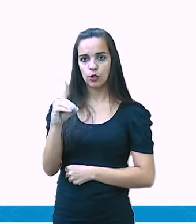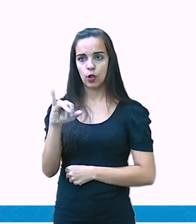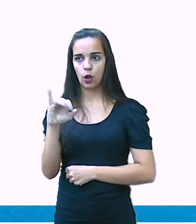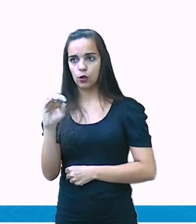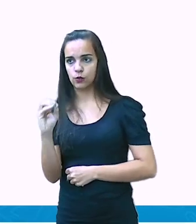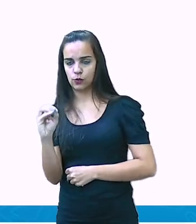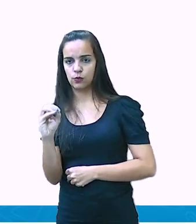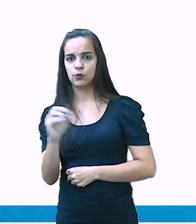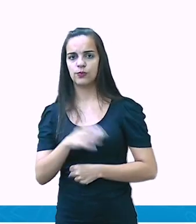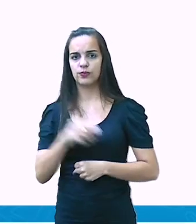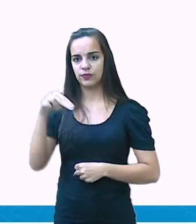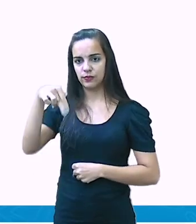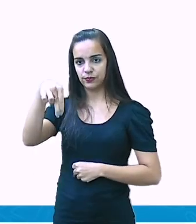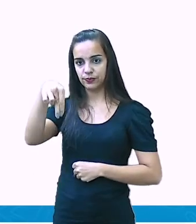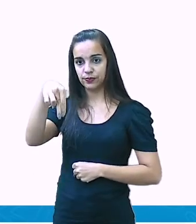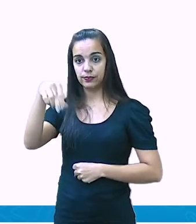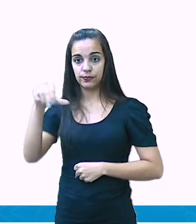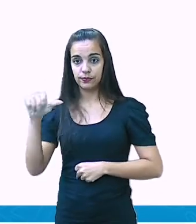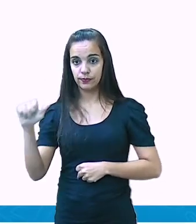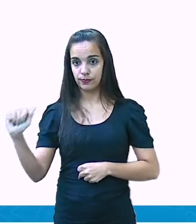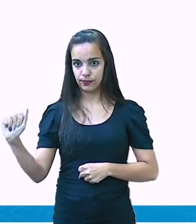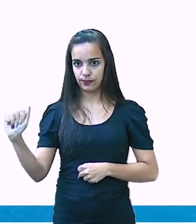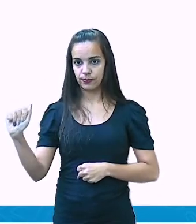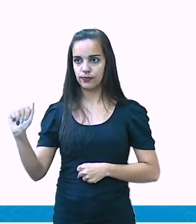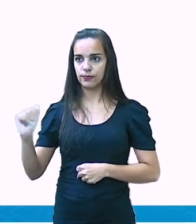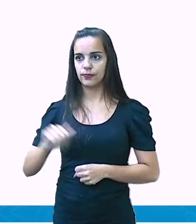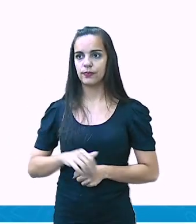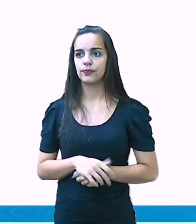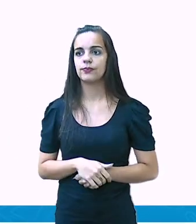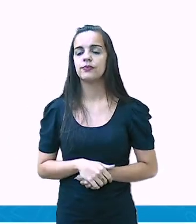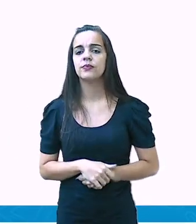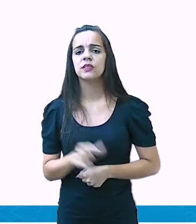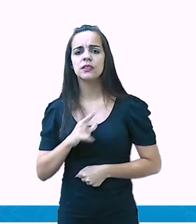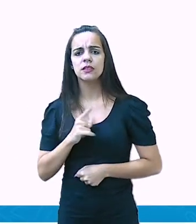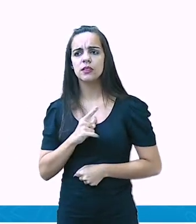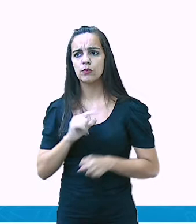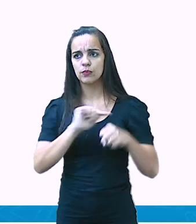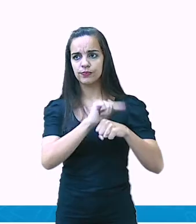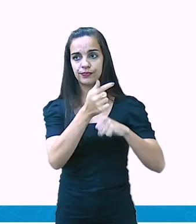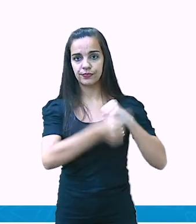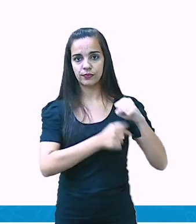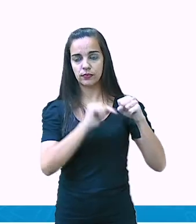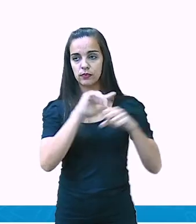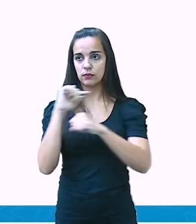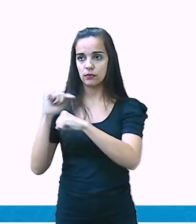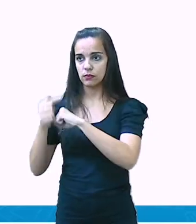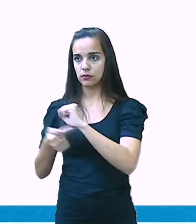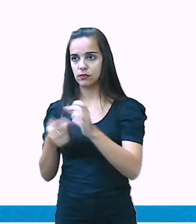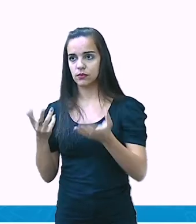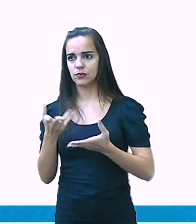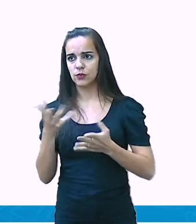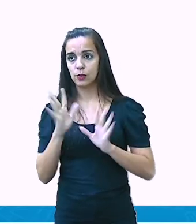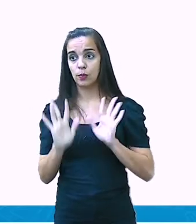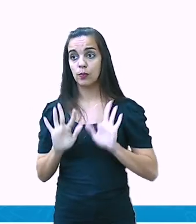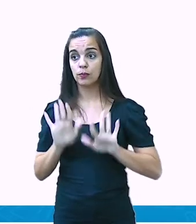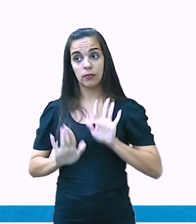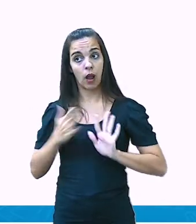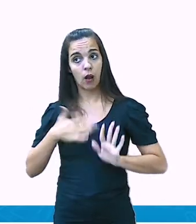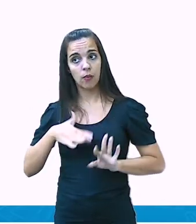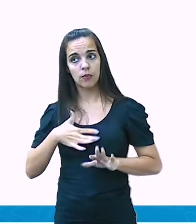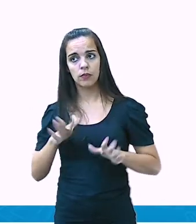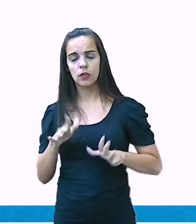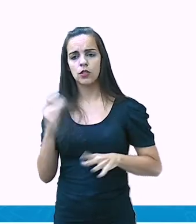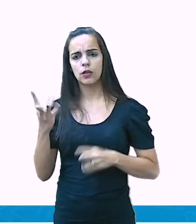Na, tá? Aqui o núcleo, né, onde estão os prótons e os nêutrons, por enquanto não é o